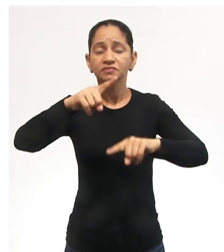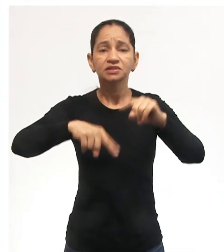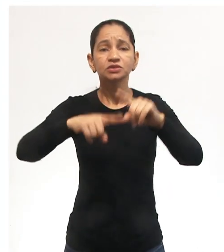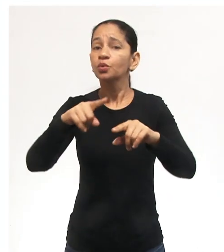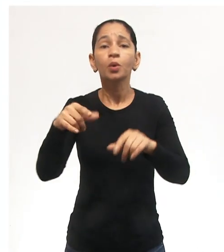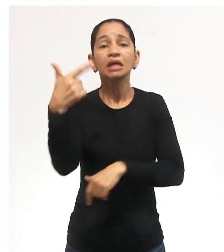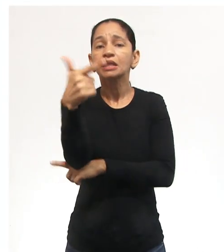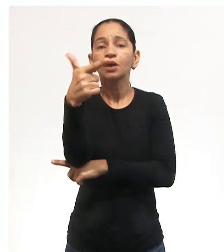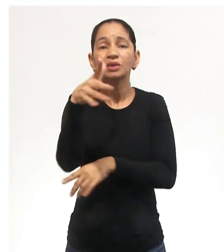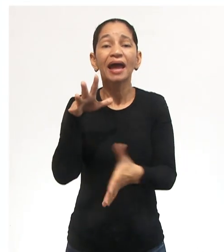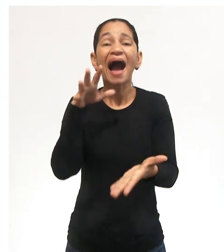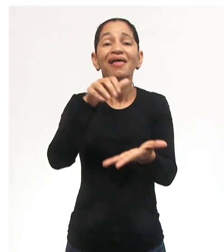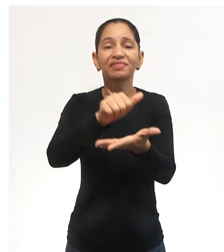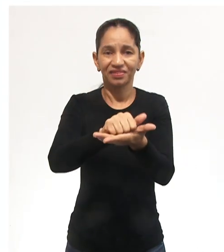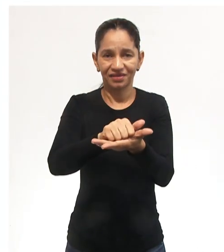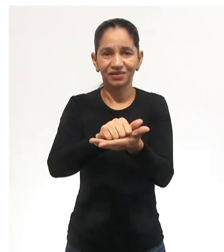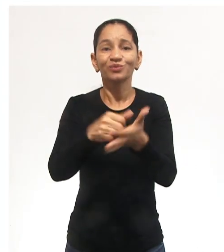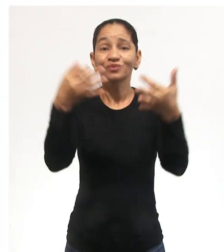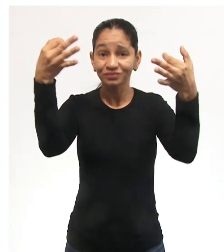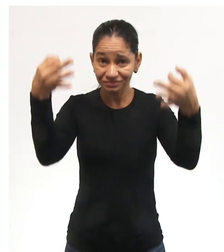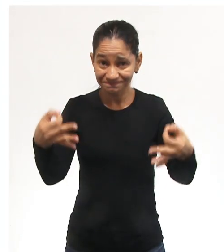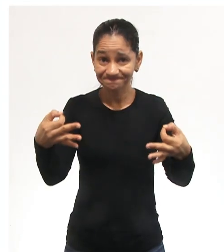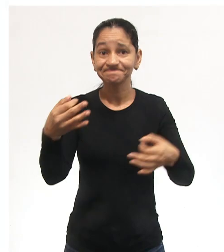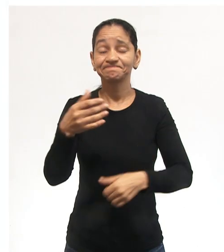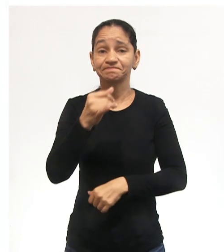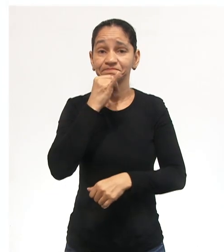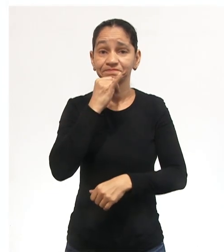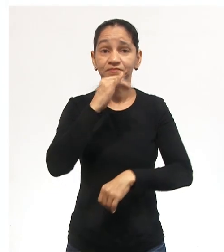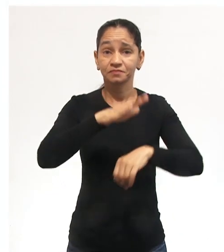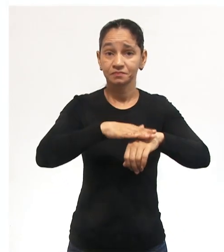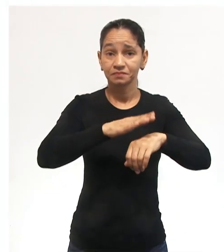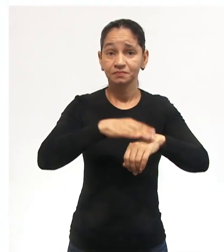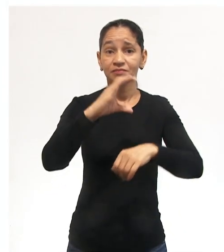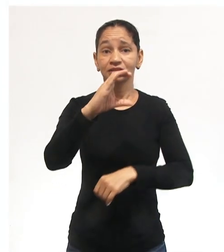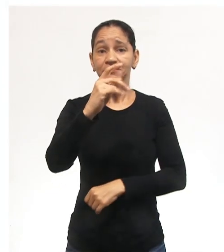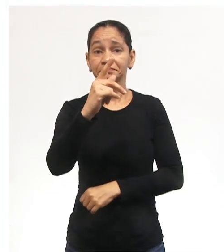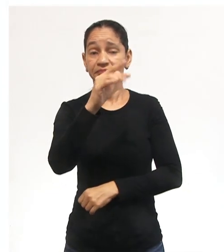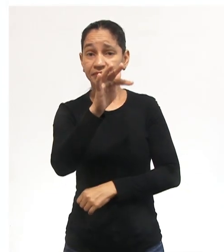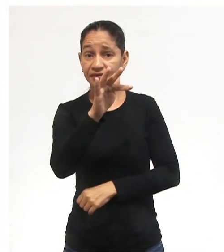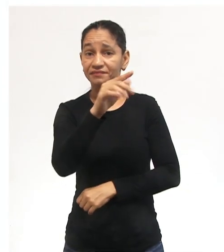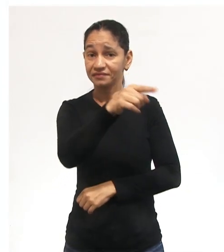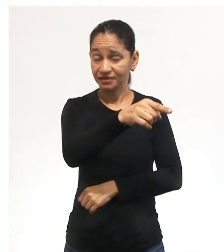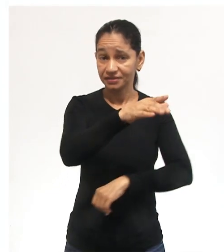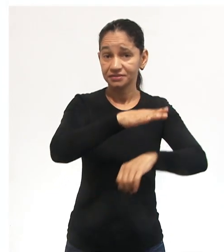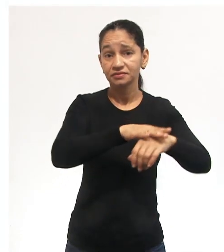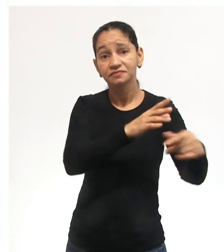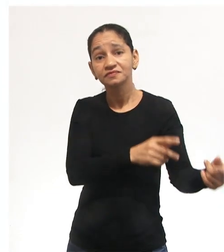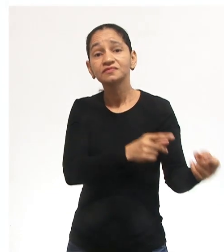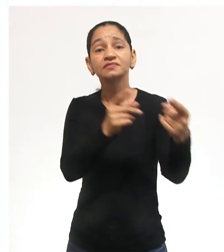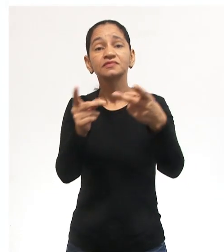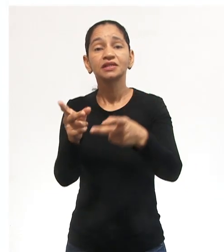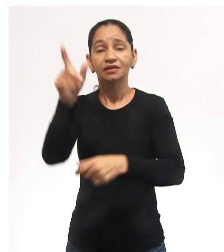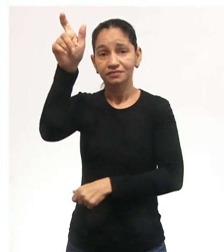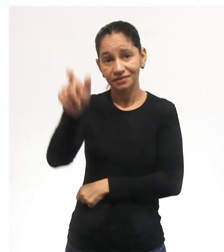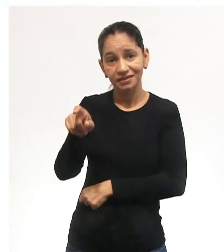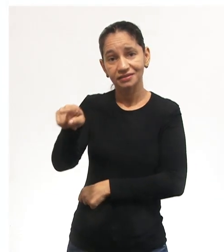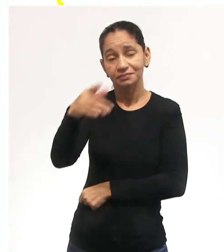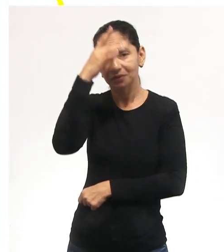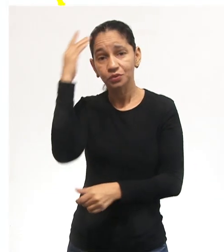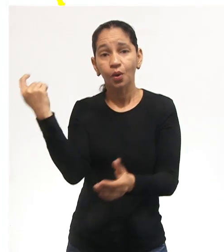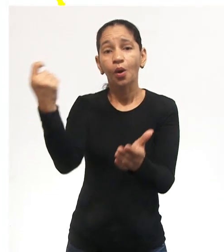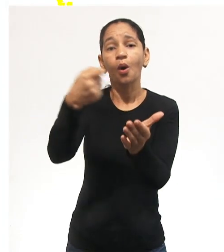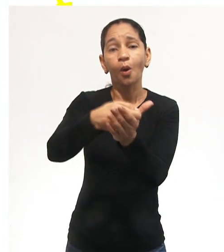Ou seja, observa aqui que tem venda de um consumidor para outro consumidor por